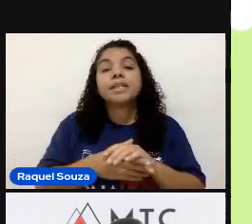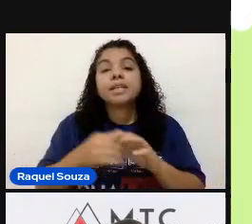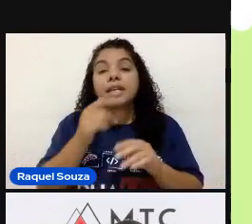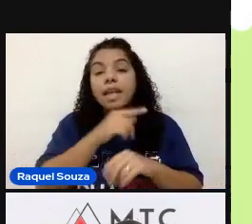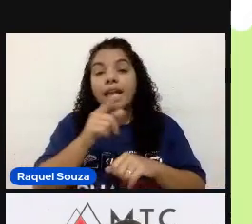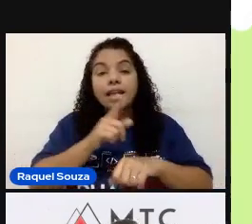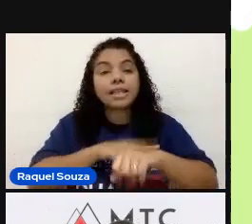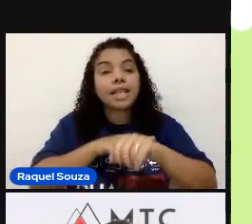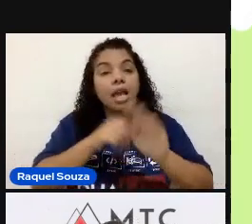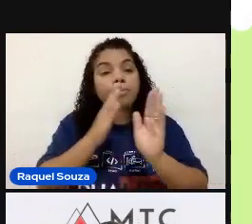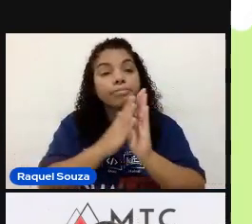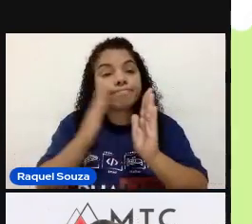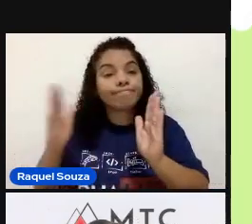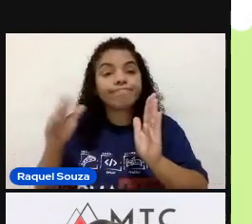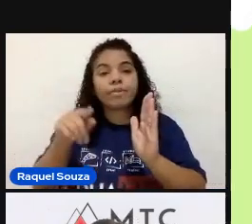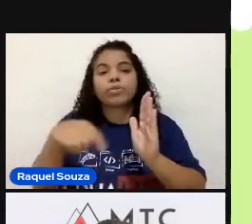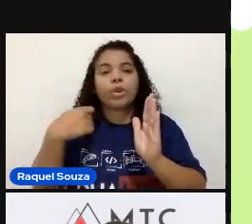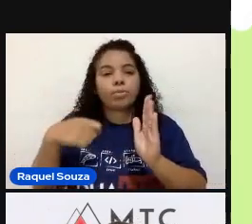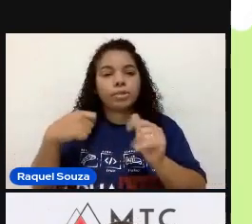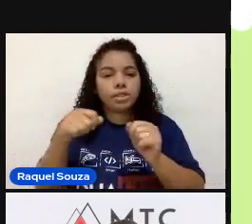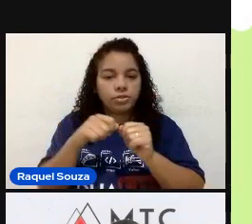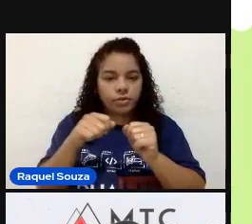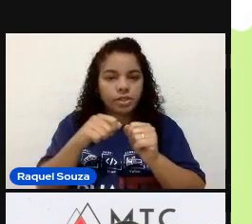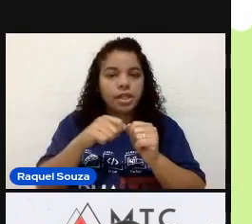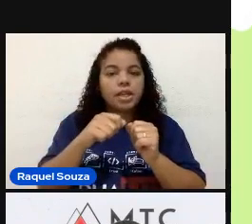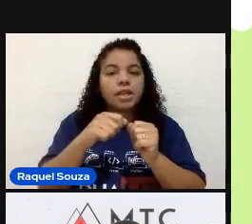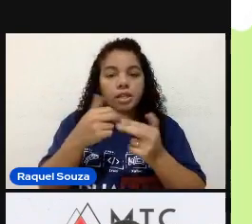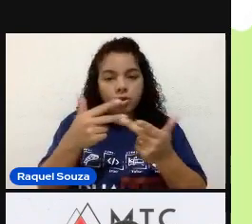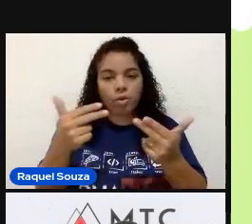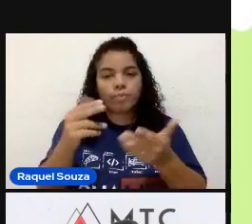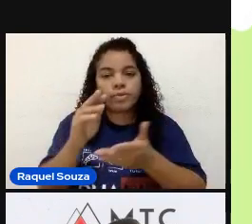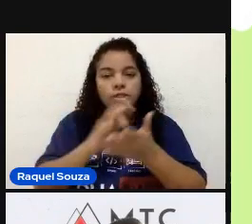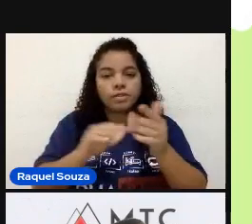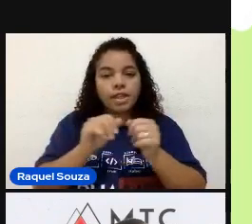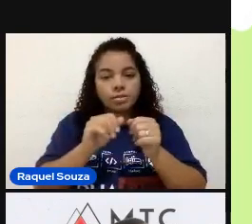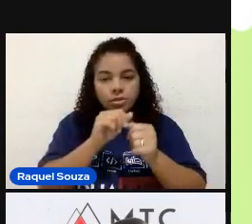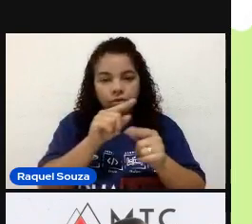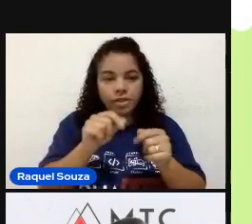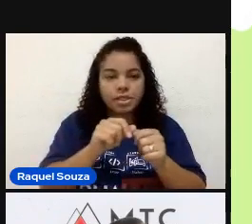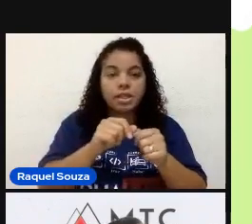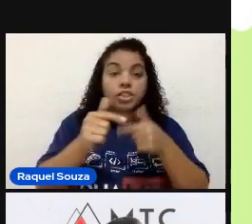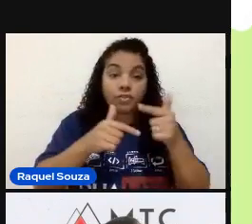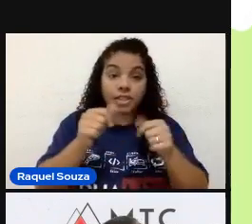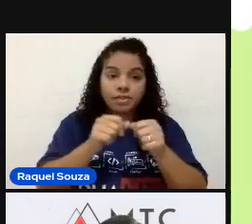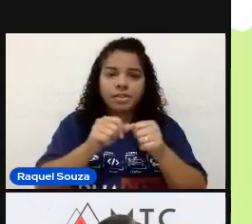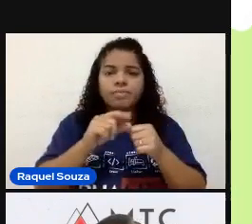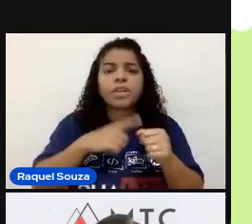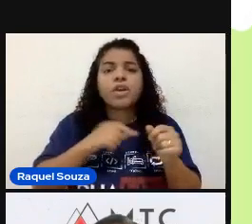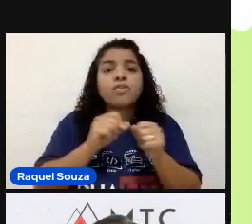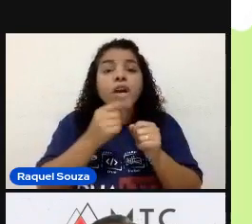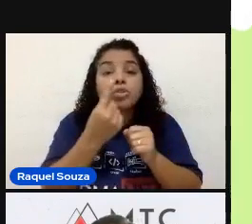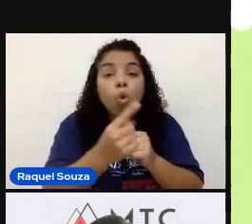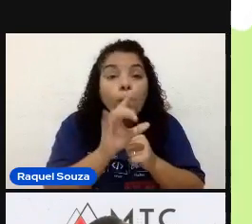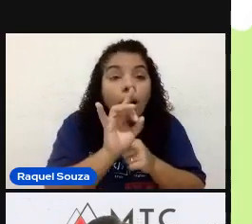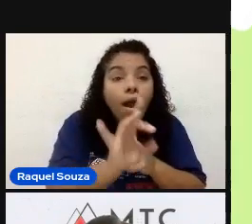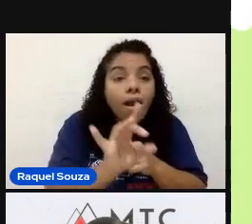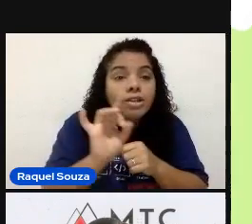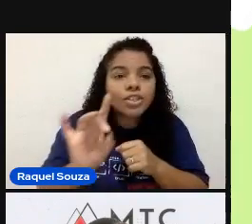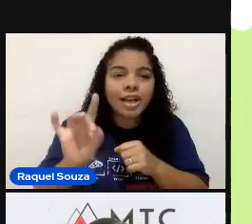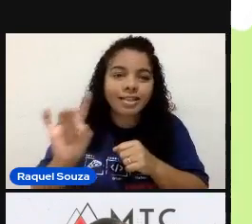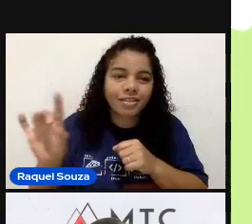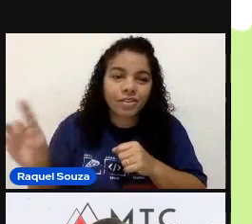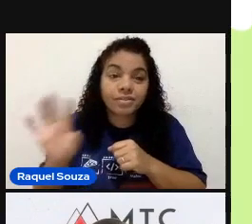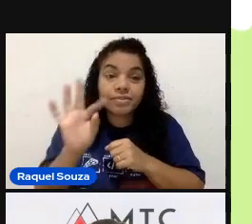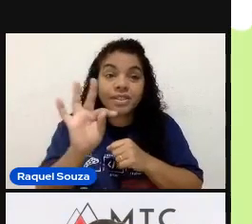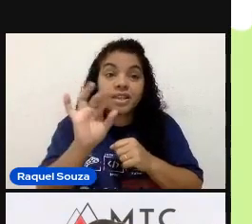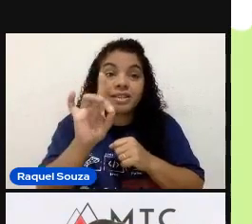tempo a mais no que julgo necessário em certas atividades, como eu falei agora. Faço uma coisa de cada vez. Gente, o TDAH quer